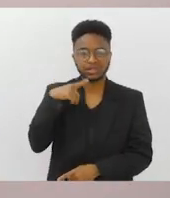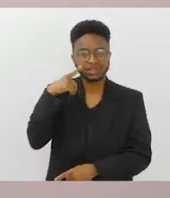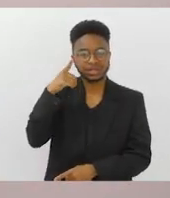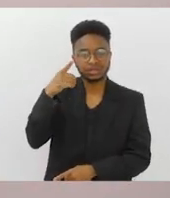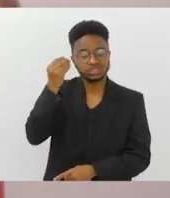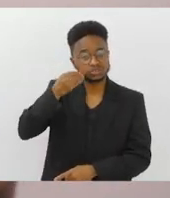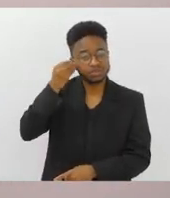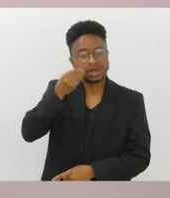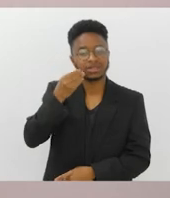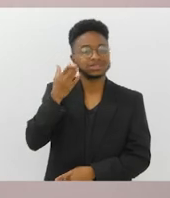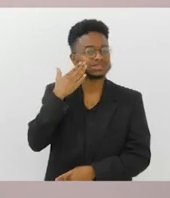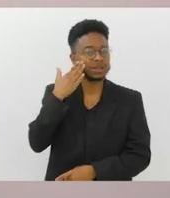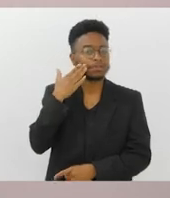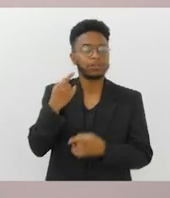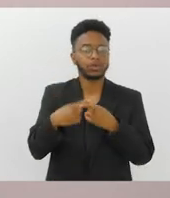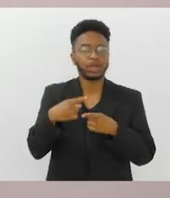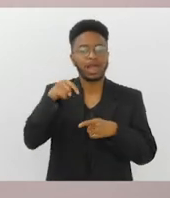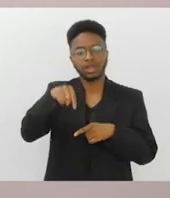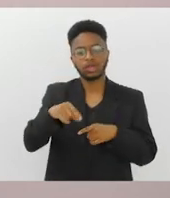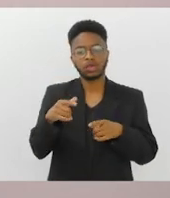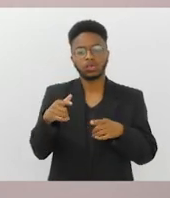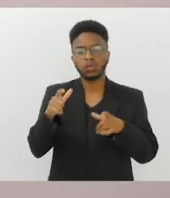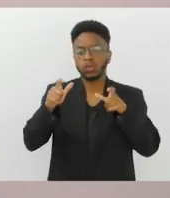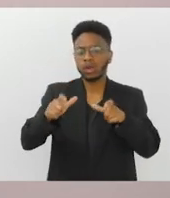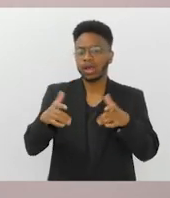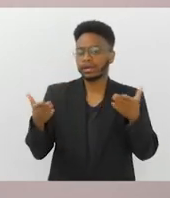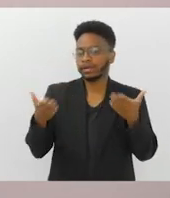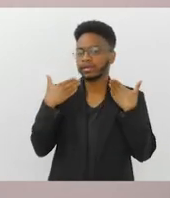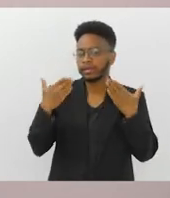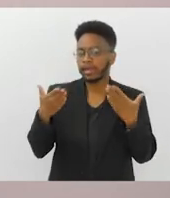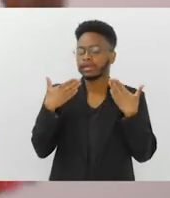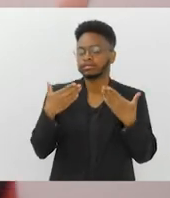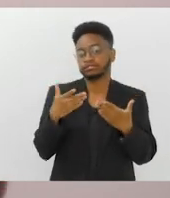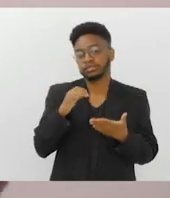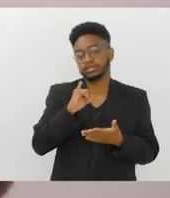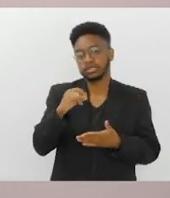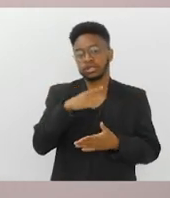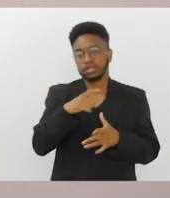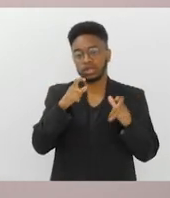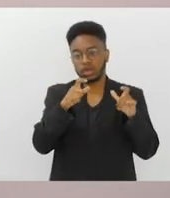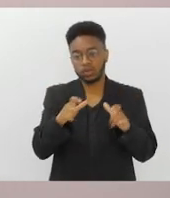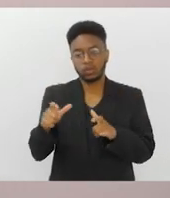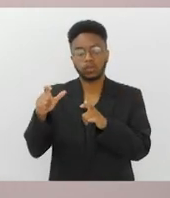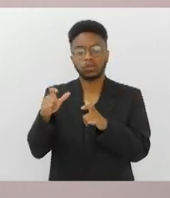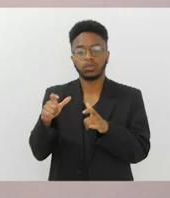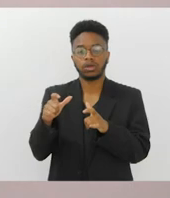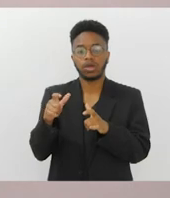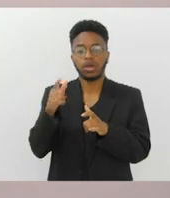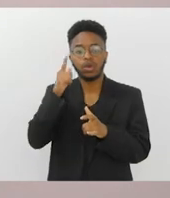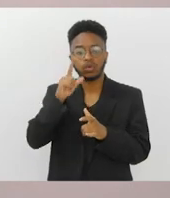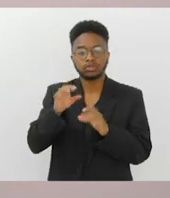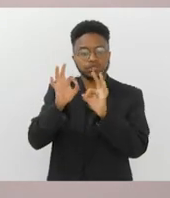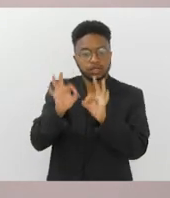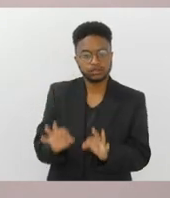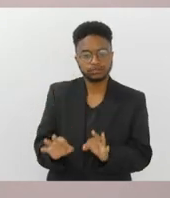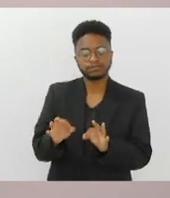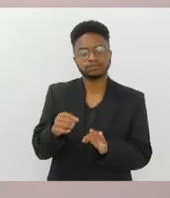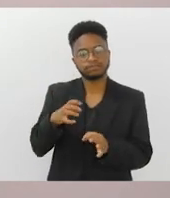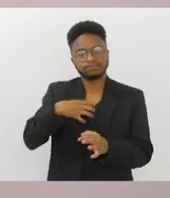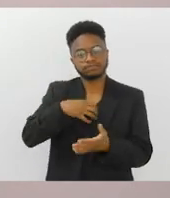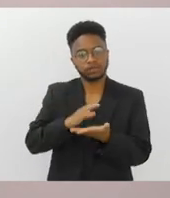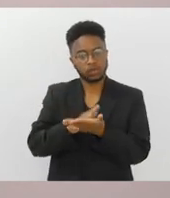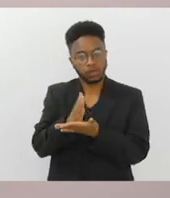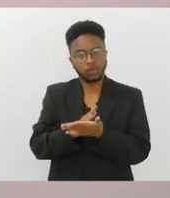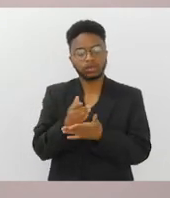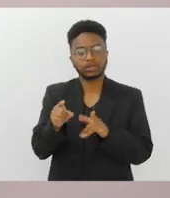território muito quente, que é o território da Zona Oeste, você vai num lugar que vai te acessar a dignidade, mas, cara, a gente fica muito incomodada quando o nosso peito